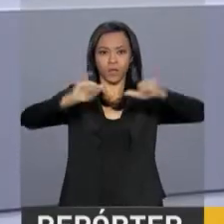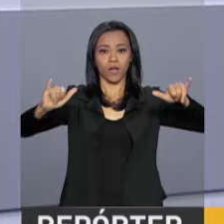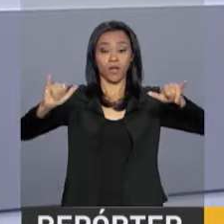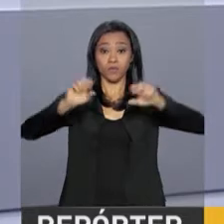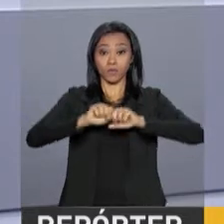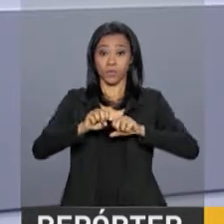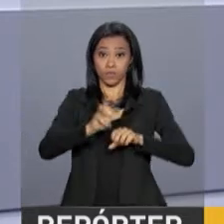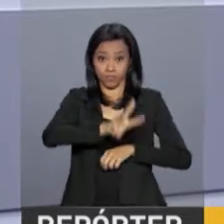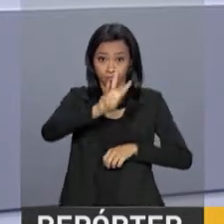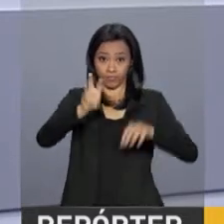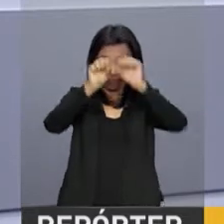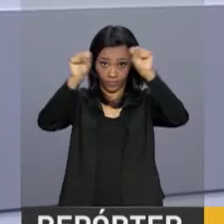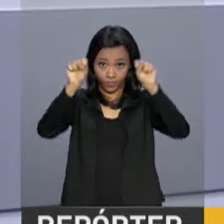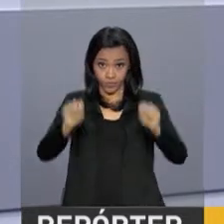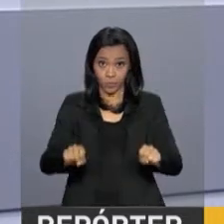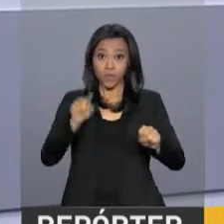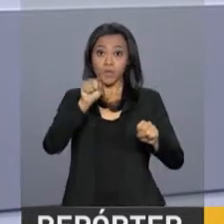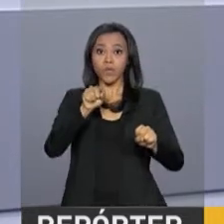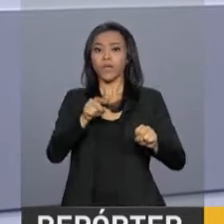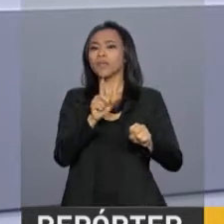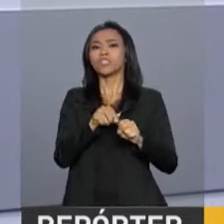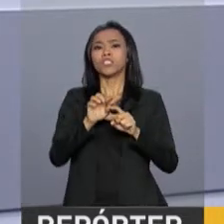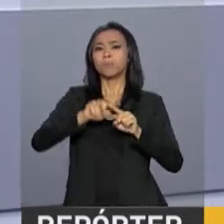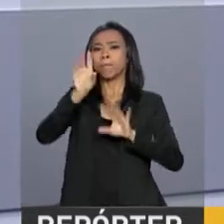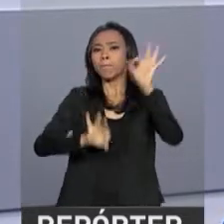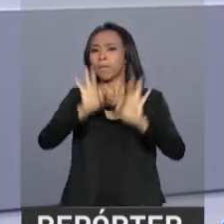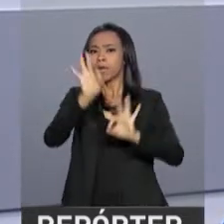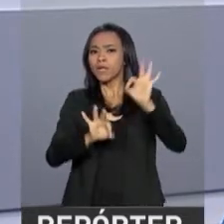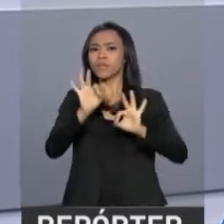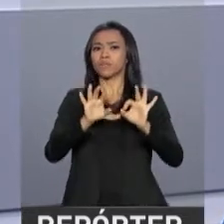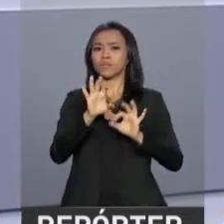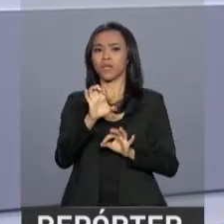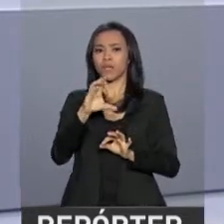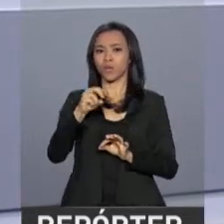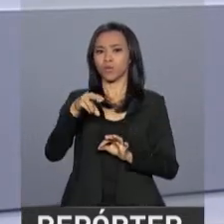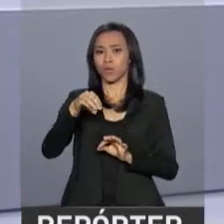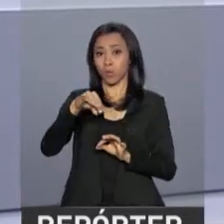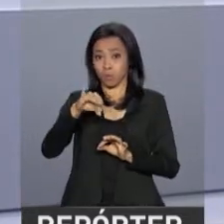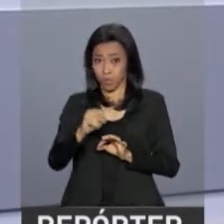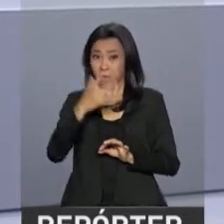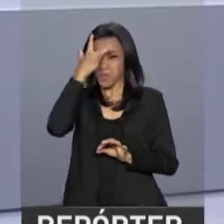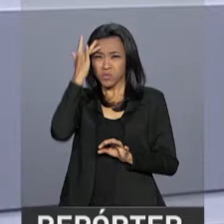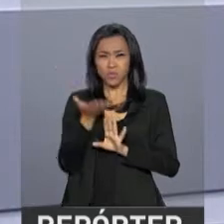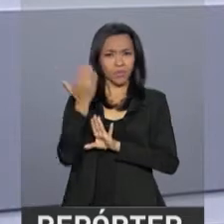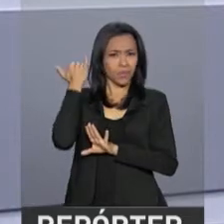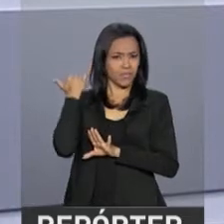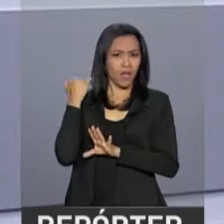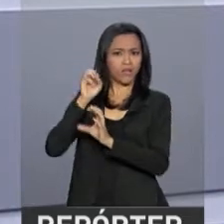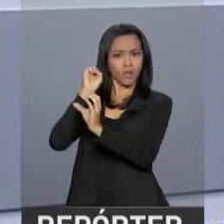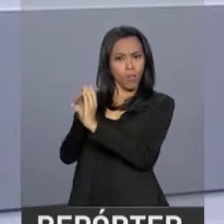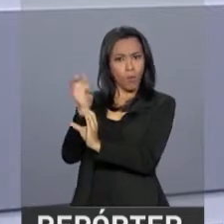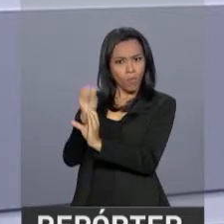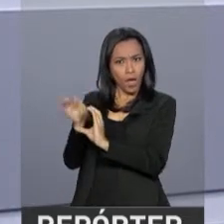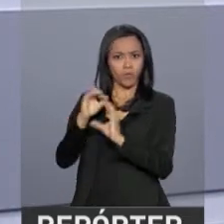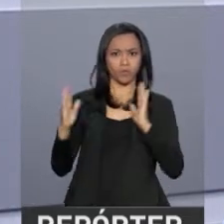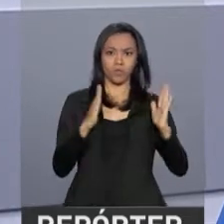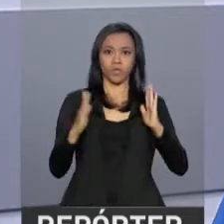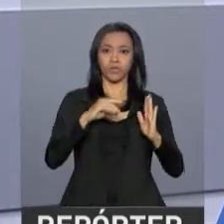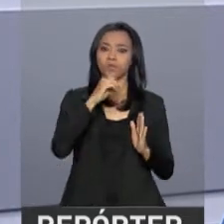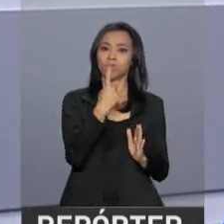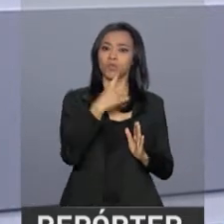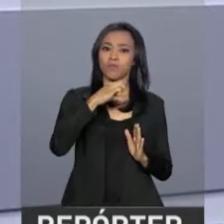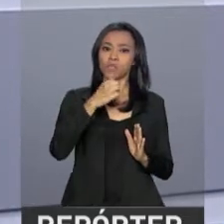adesão aos planos econômicos o portal vai permitir com que poupadores da década de 1980 e 1990